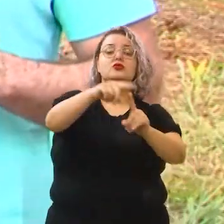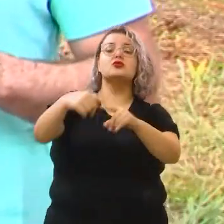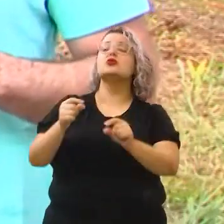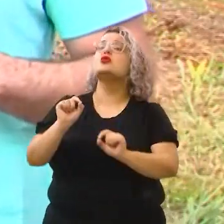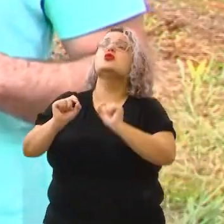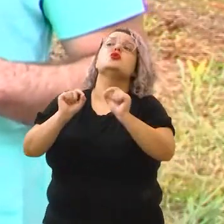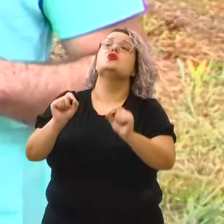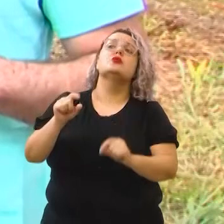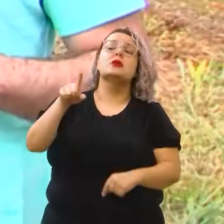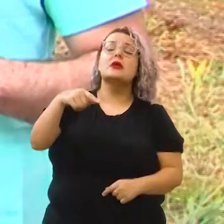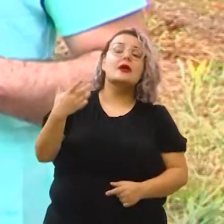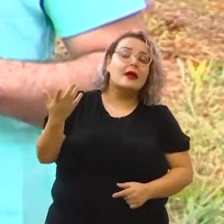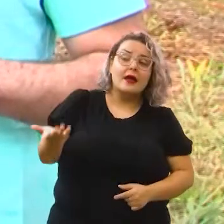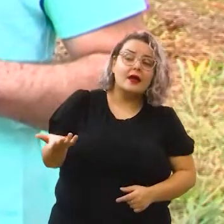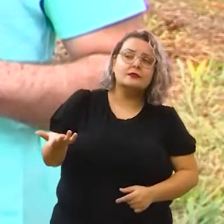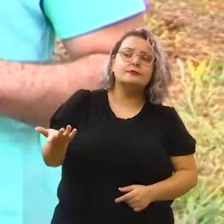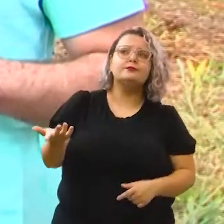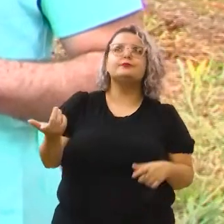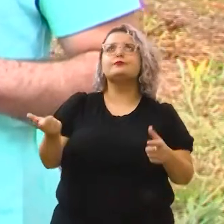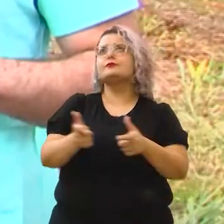que é a grande